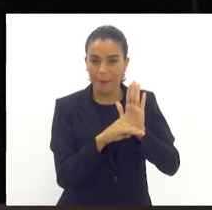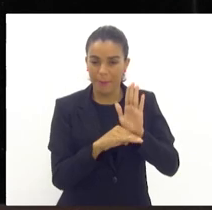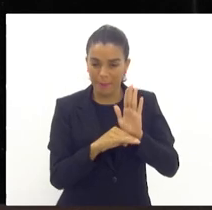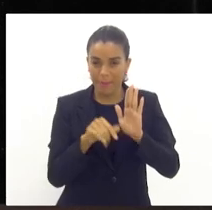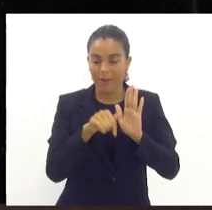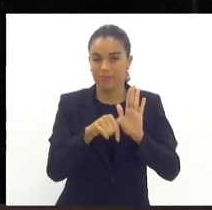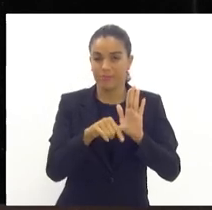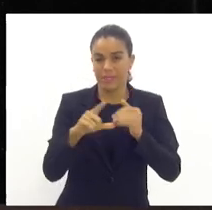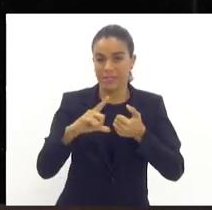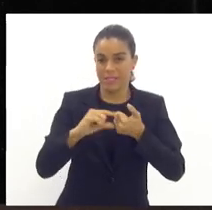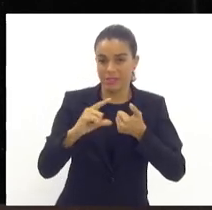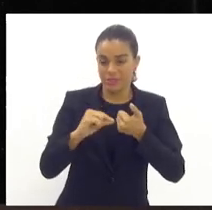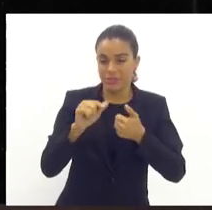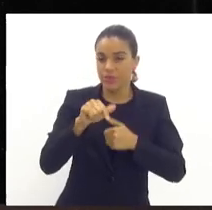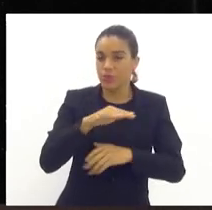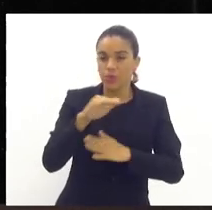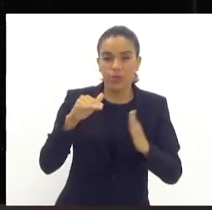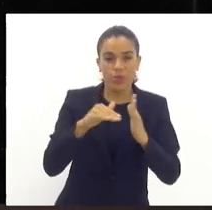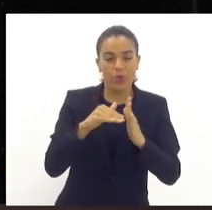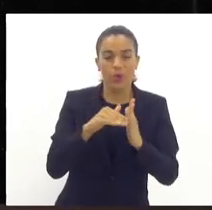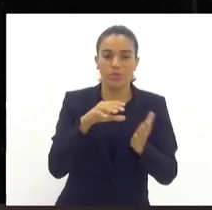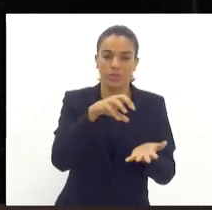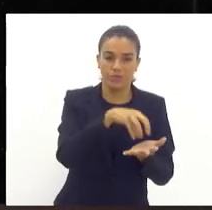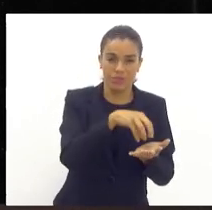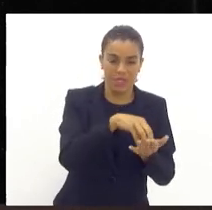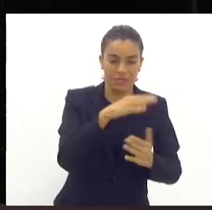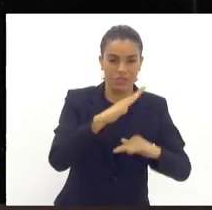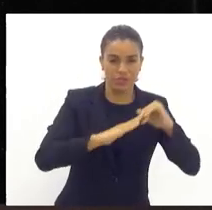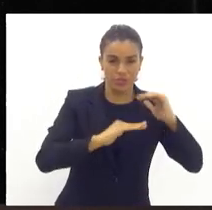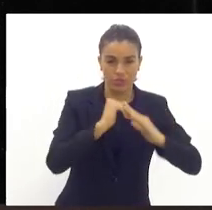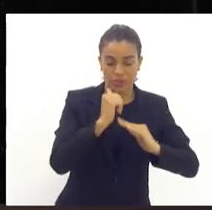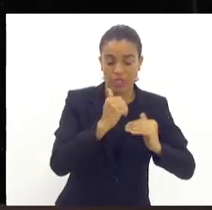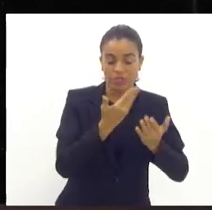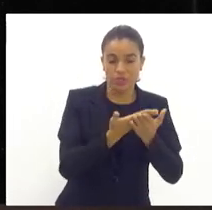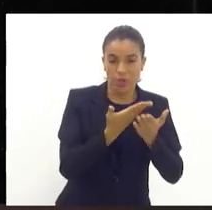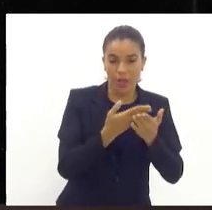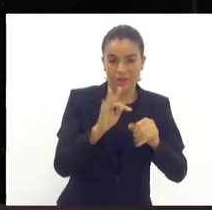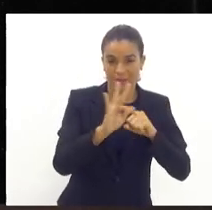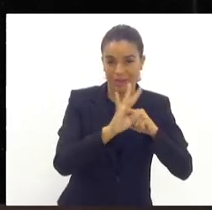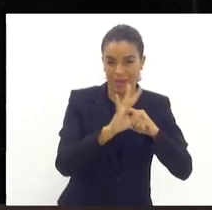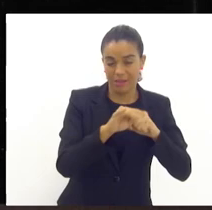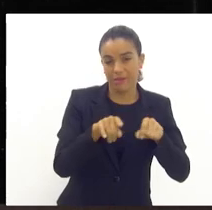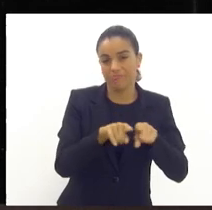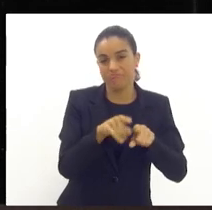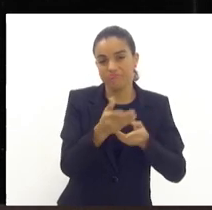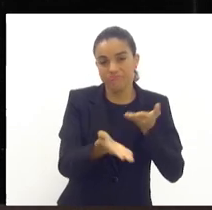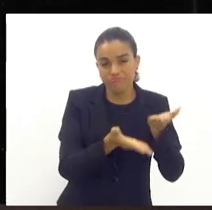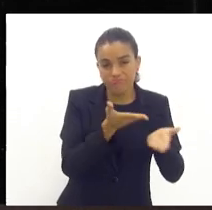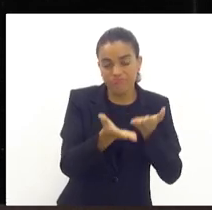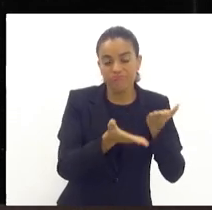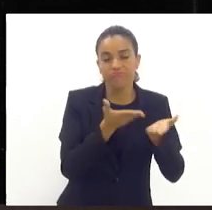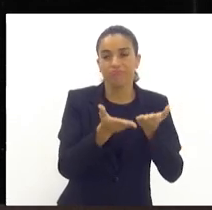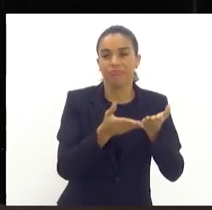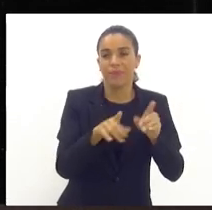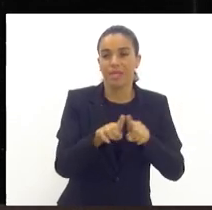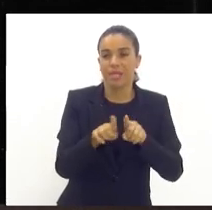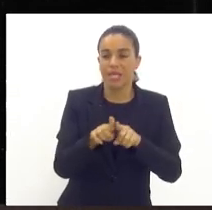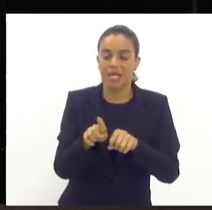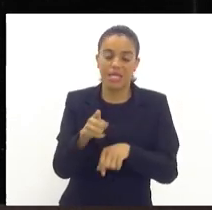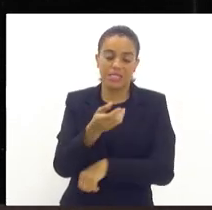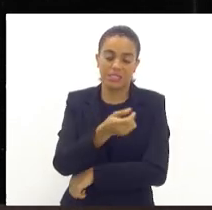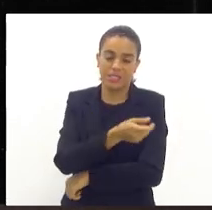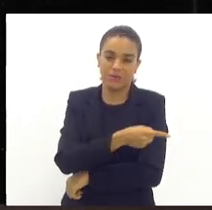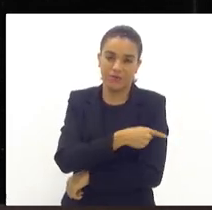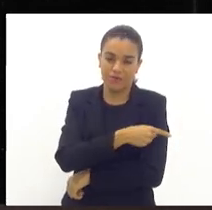desse artigo todas as unidades escolares técnicas que atendam a educação básica, infantil, ensino fundamental e ensino